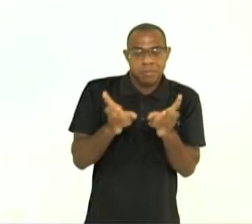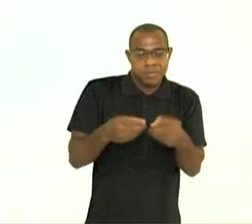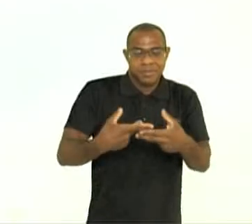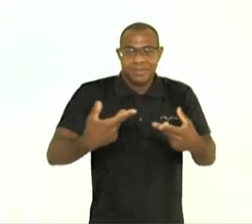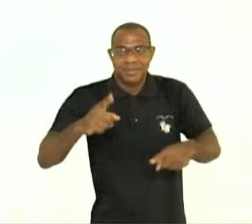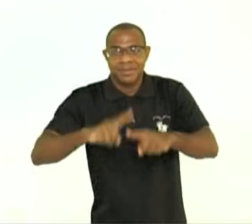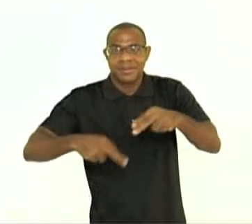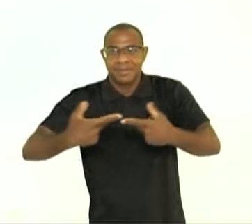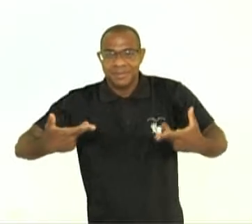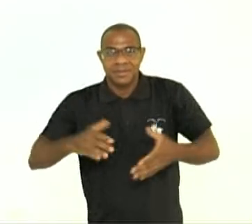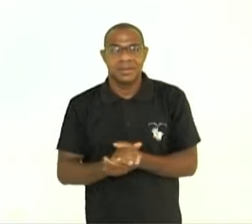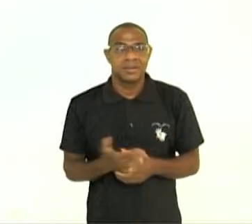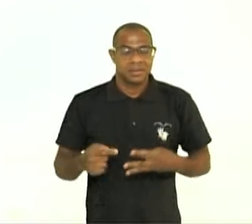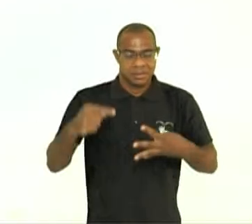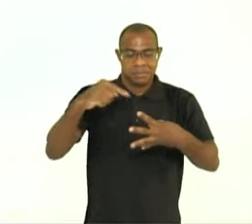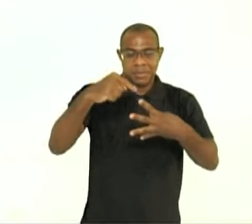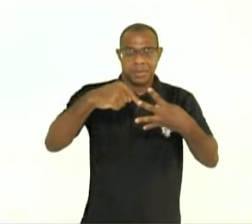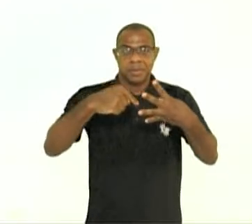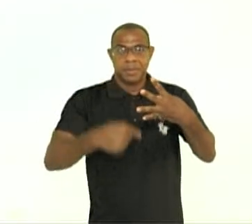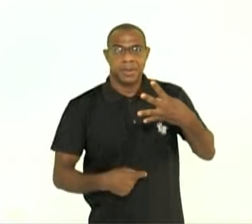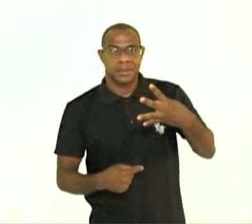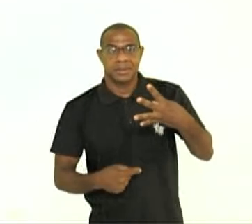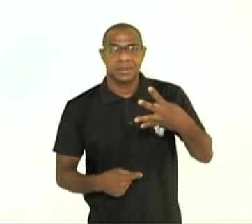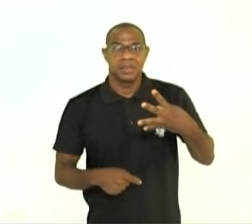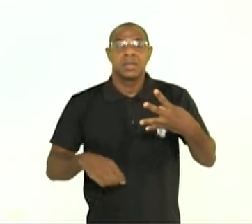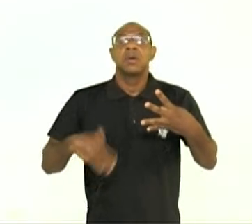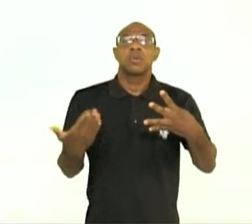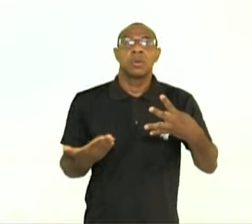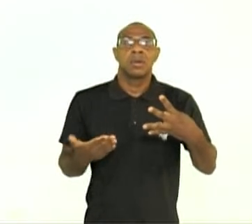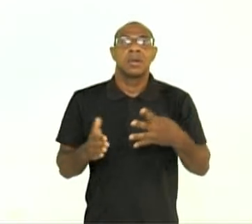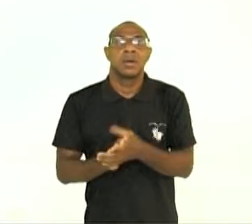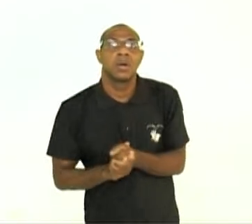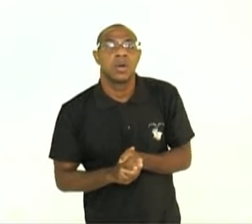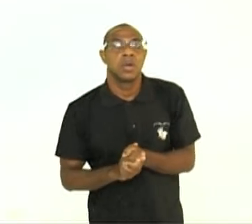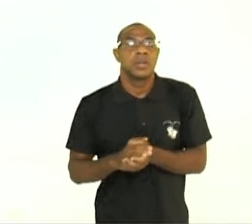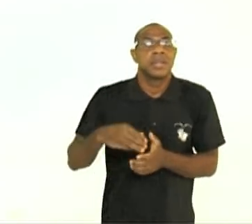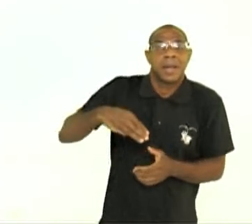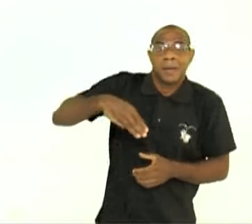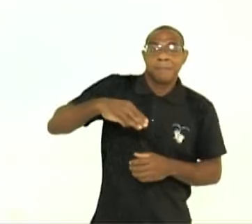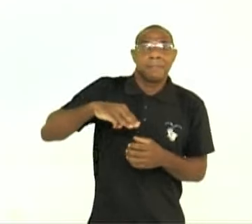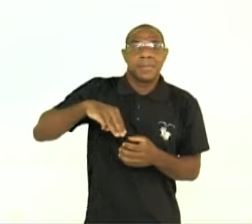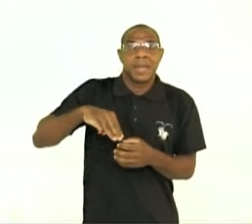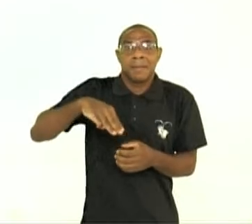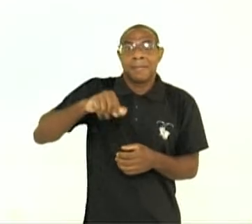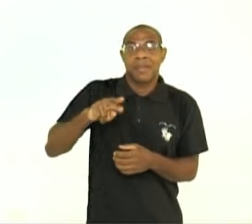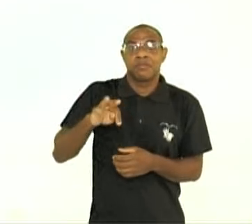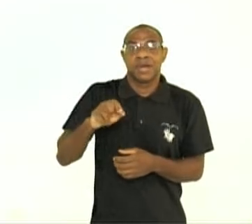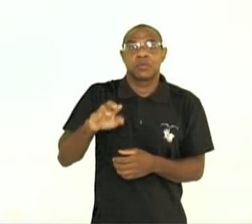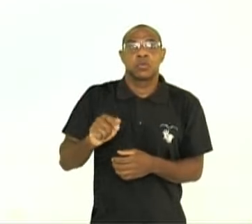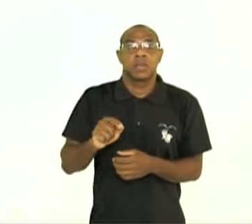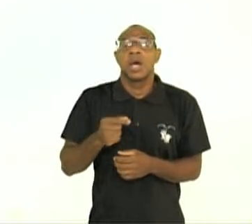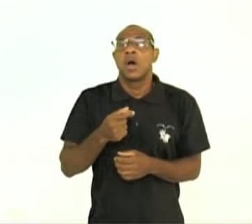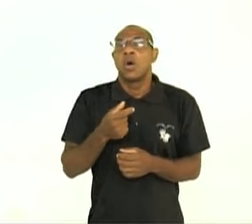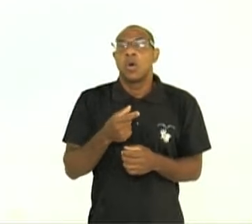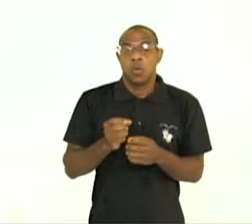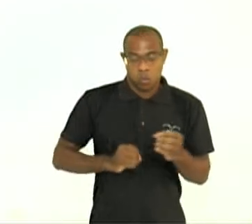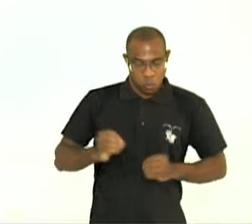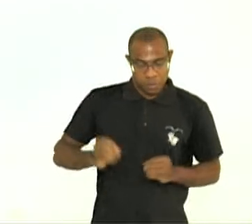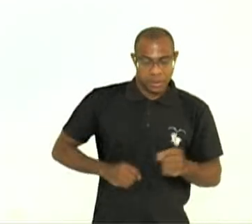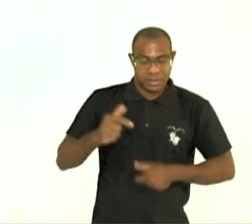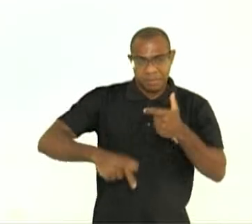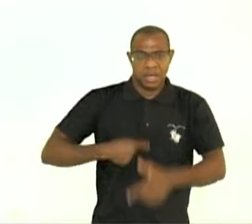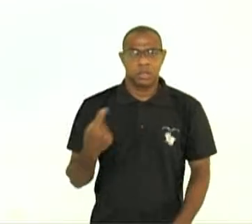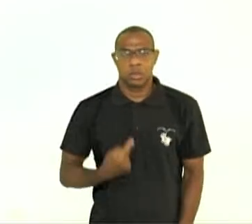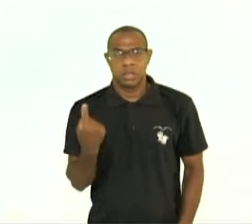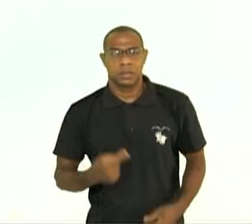manufatura e na maquinofatura, o operário trabalha sozinho. Letra B. No artesanato, o artesão é dono